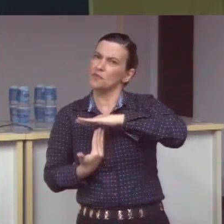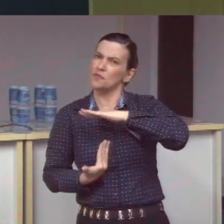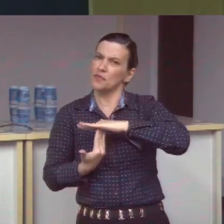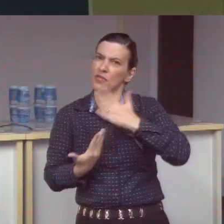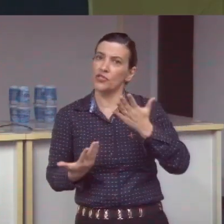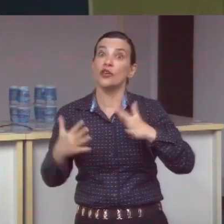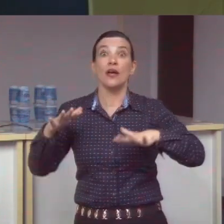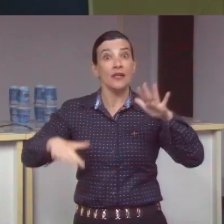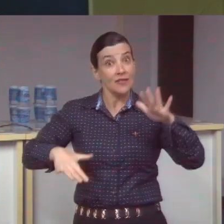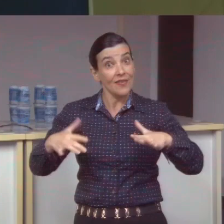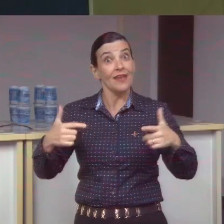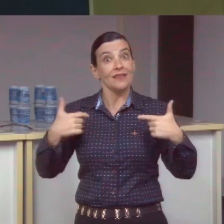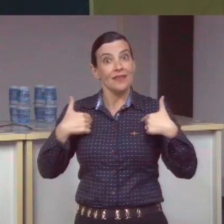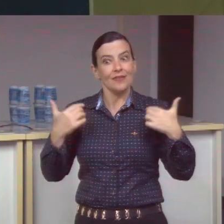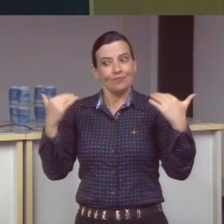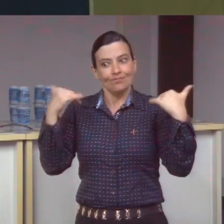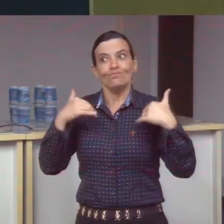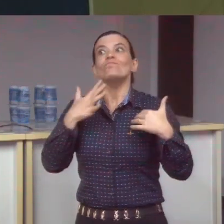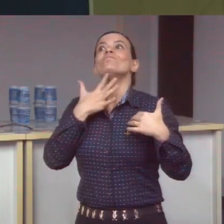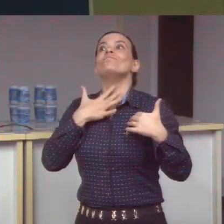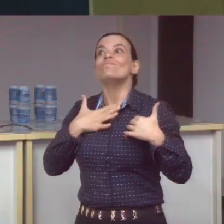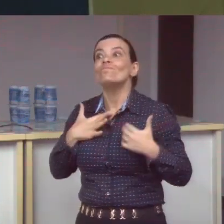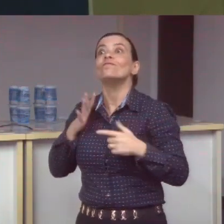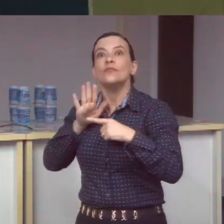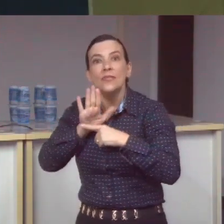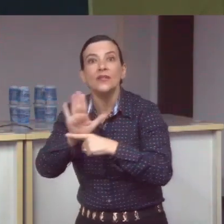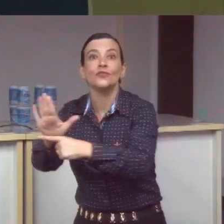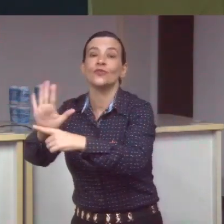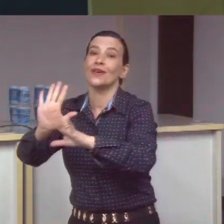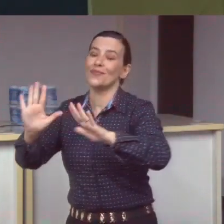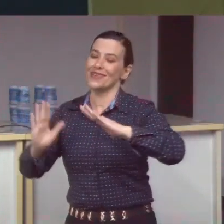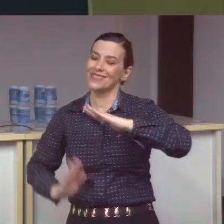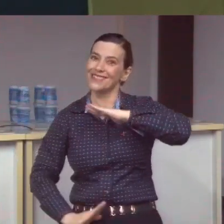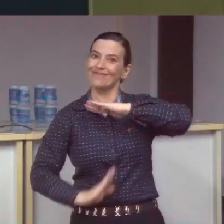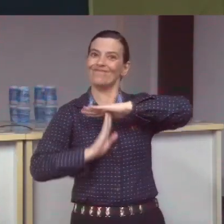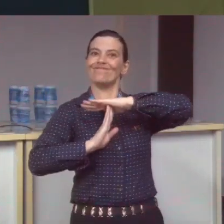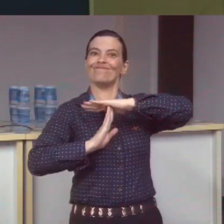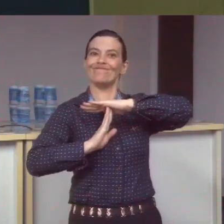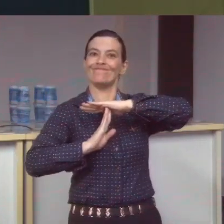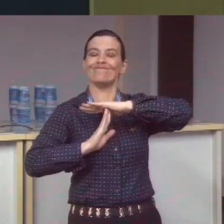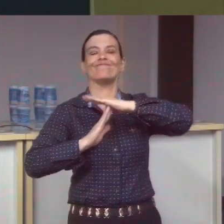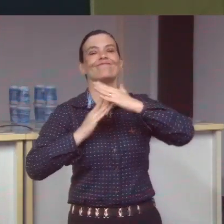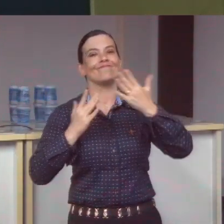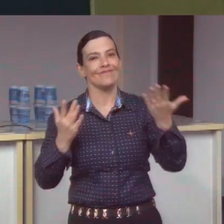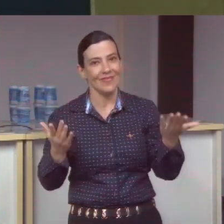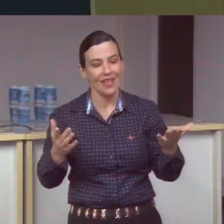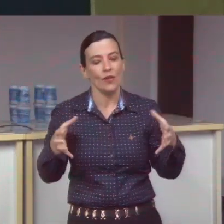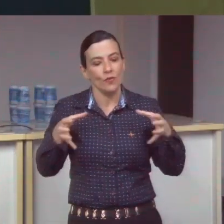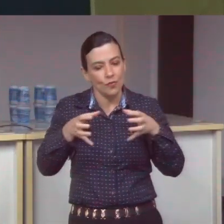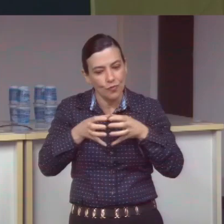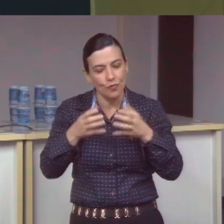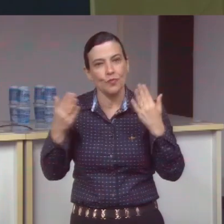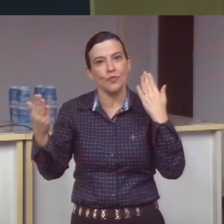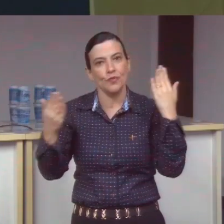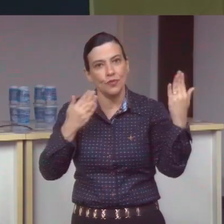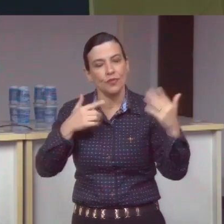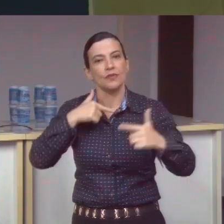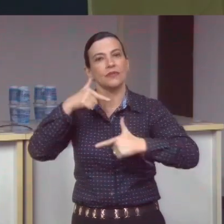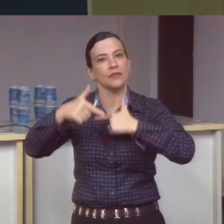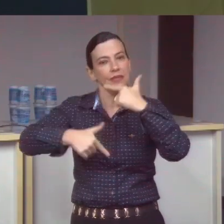ele é humano e ele tem seu limite. Né? E vai ser interessante que a gente possa trabalhar isso. Fortalecimento de